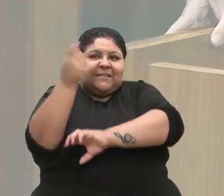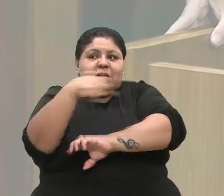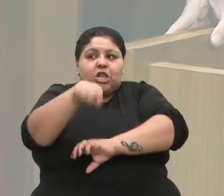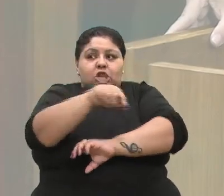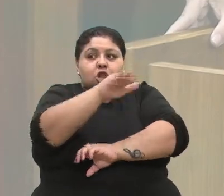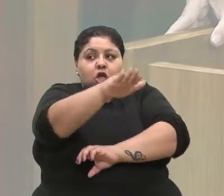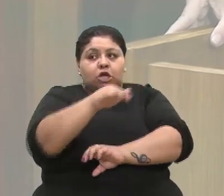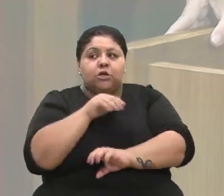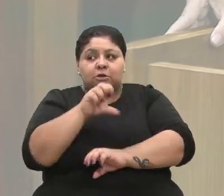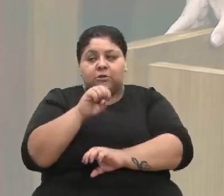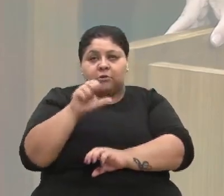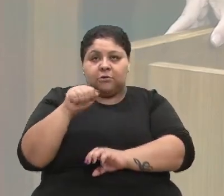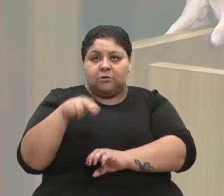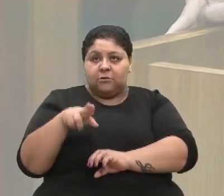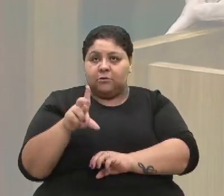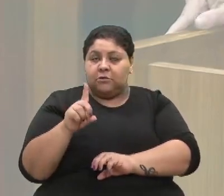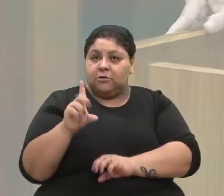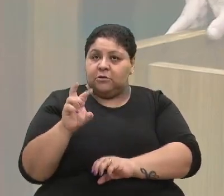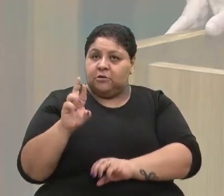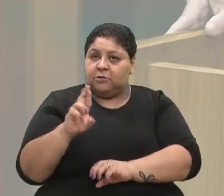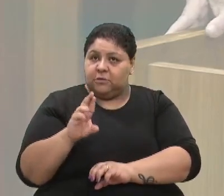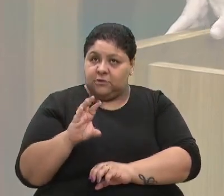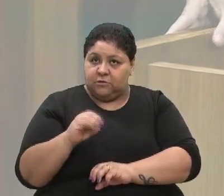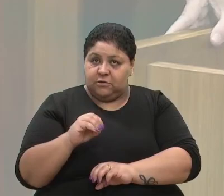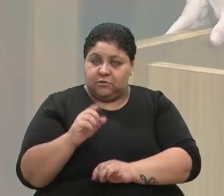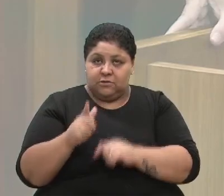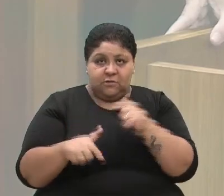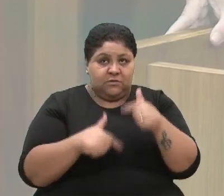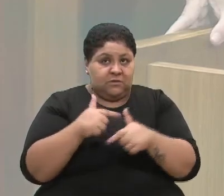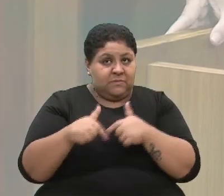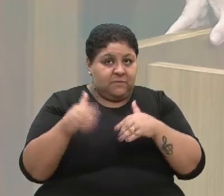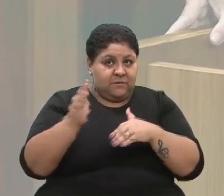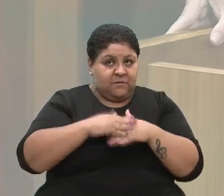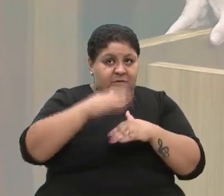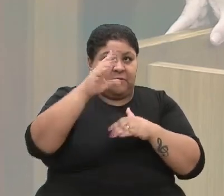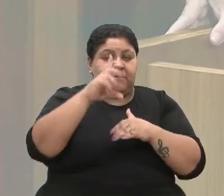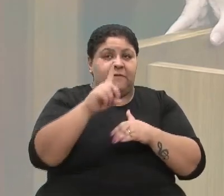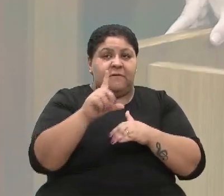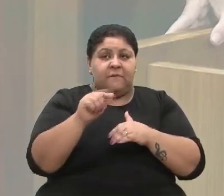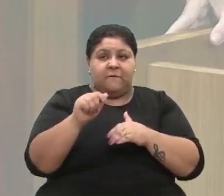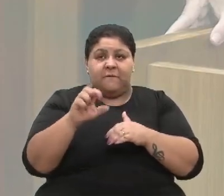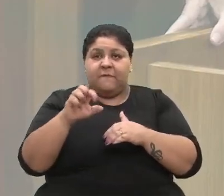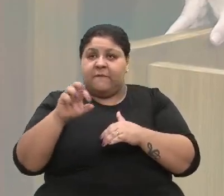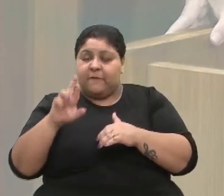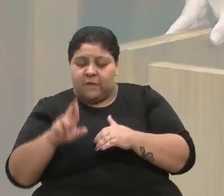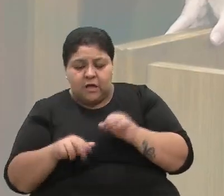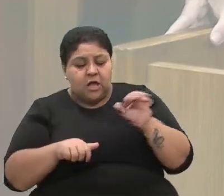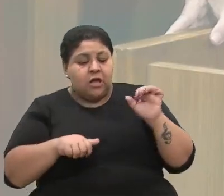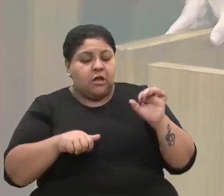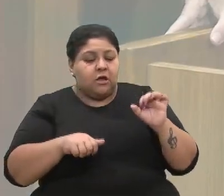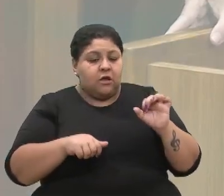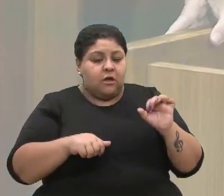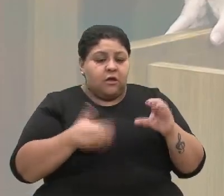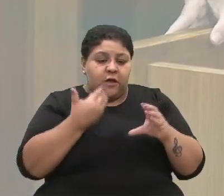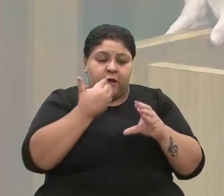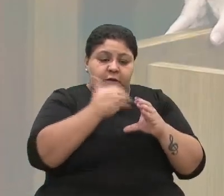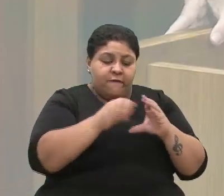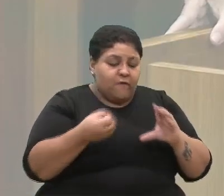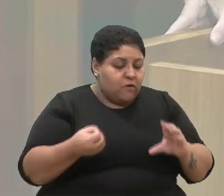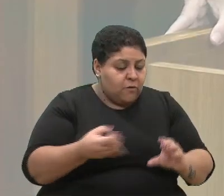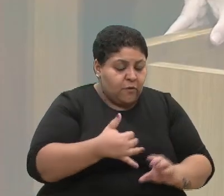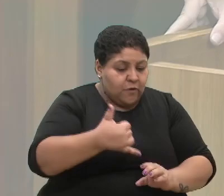com o Sandro não era mais do Dair de Bento, passou um novo telefone, aí nós ligamos para o pessoal